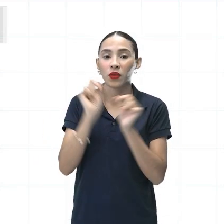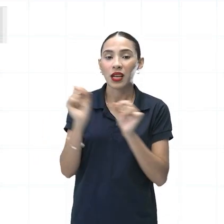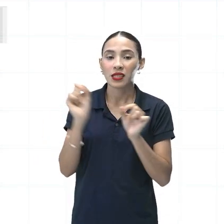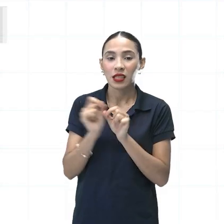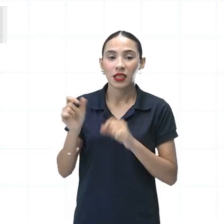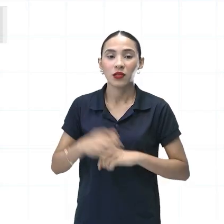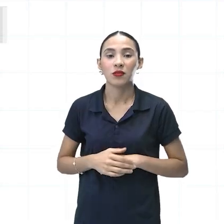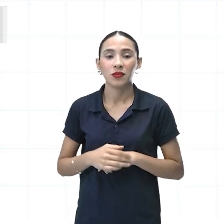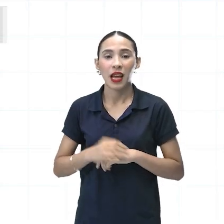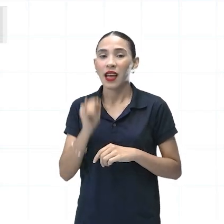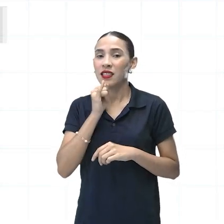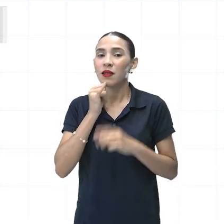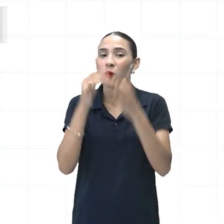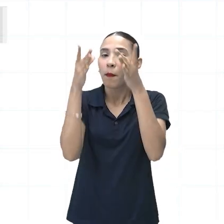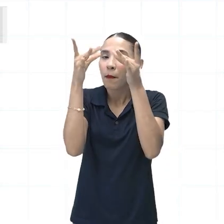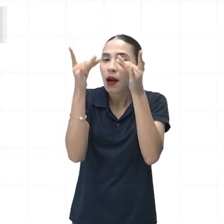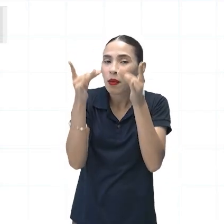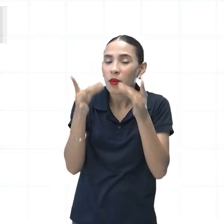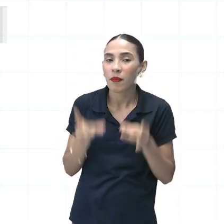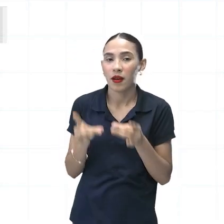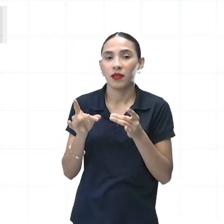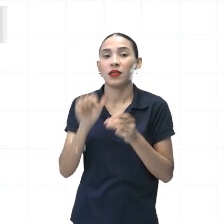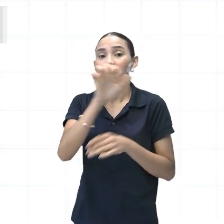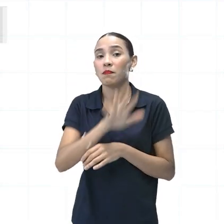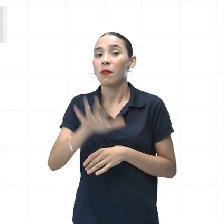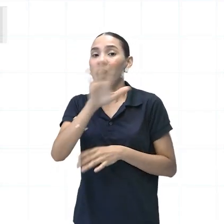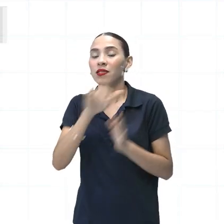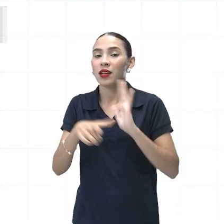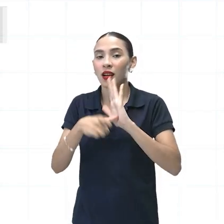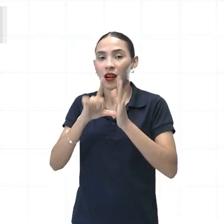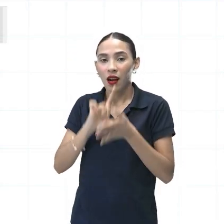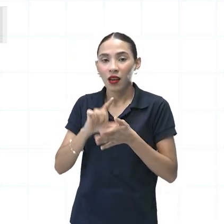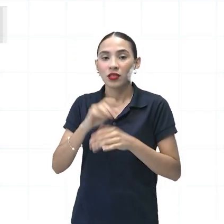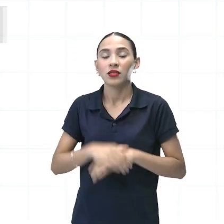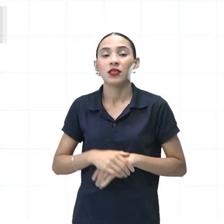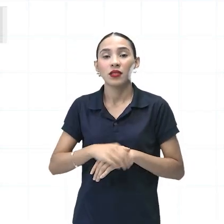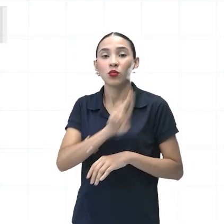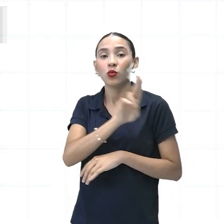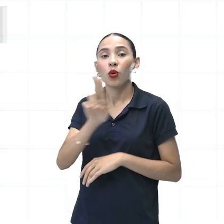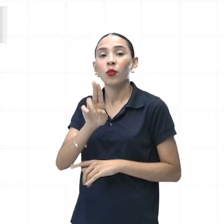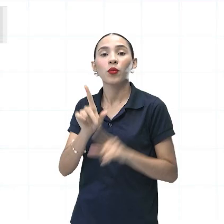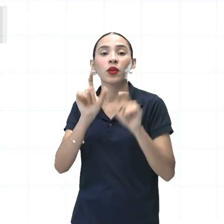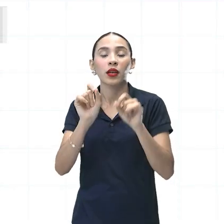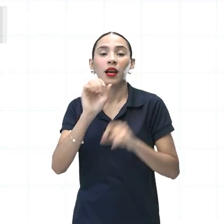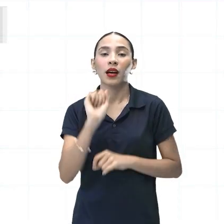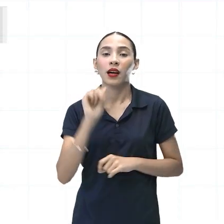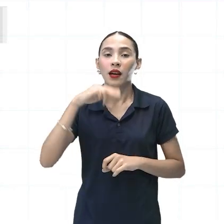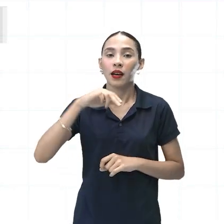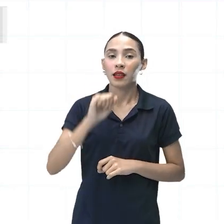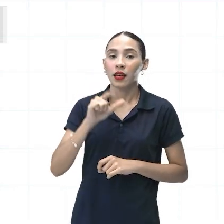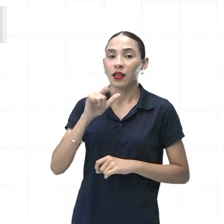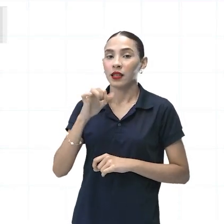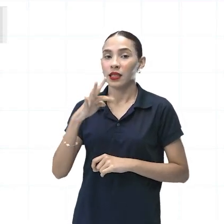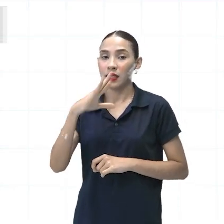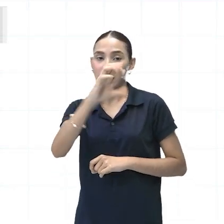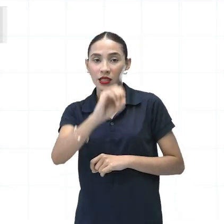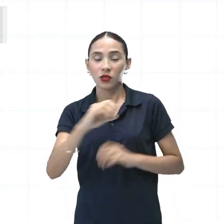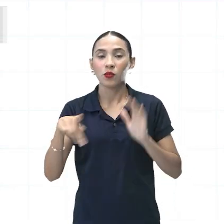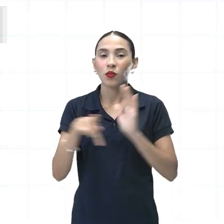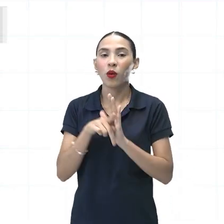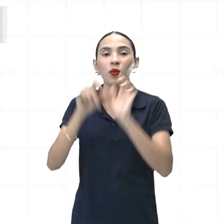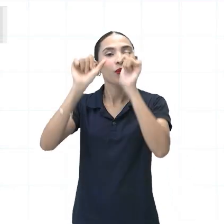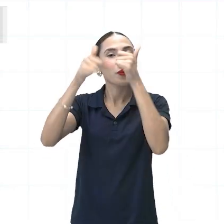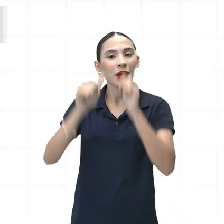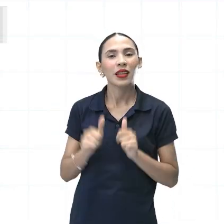reproduzindo, de tanto fragmentado que estava aquela imagem. E ele se deu o nome de quê? De analítico, que vem da análise,